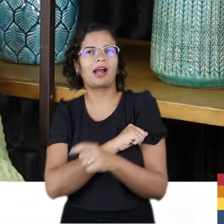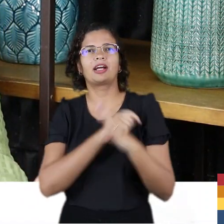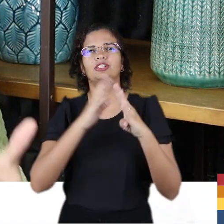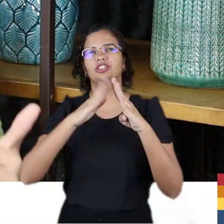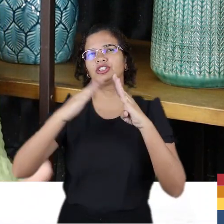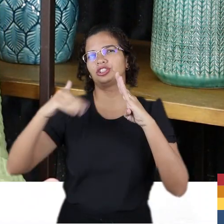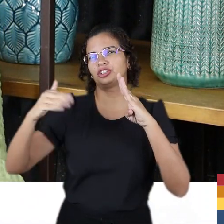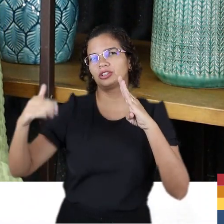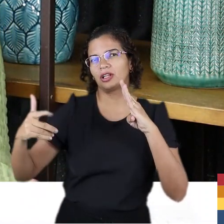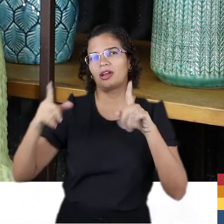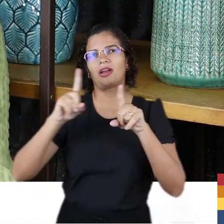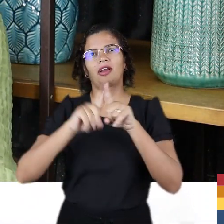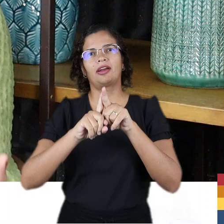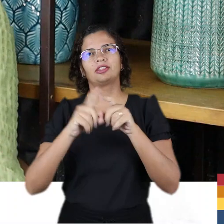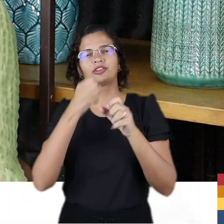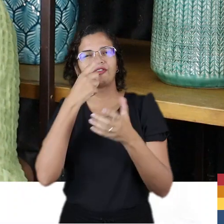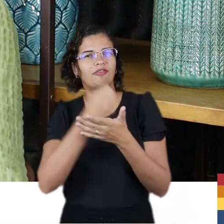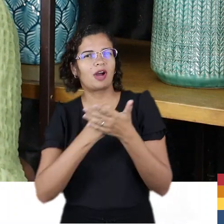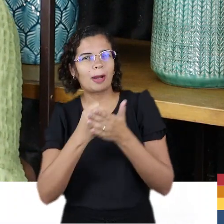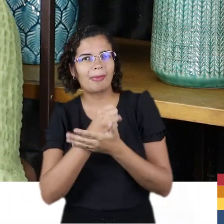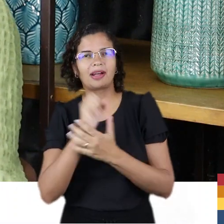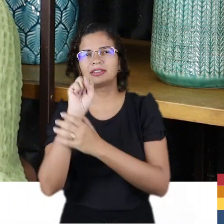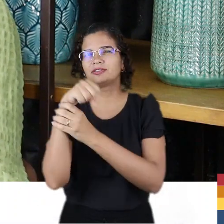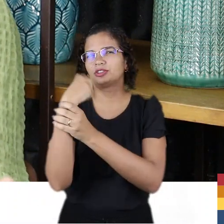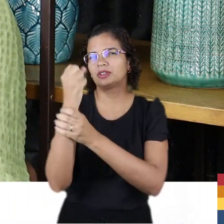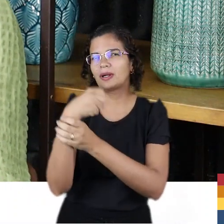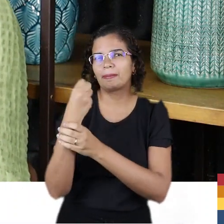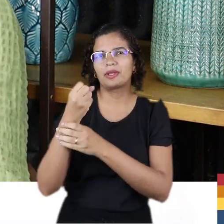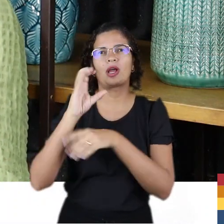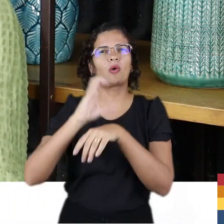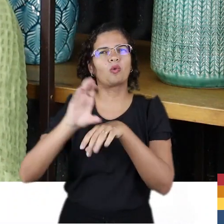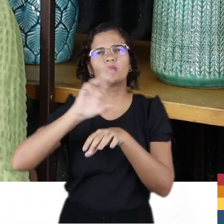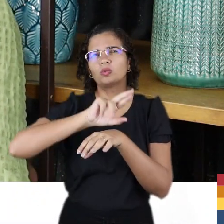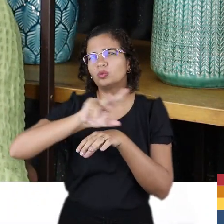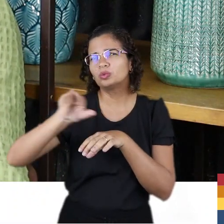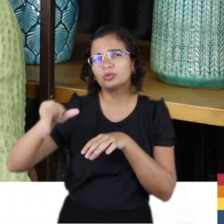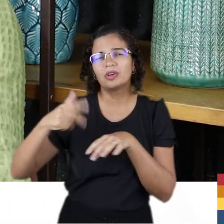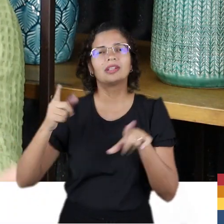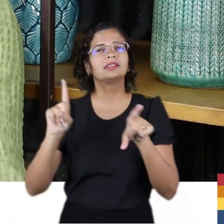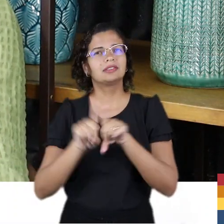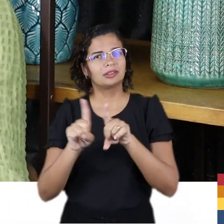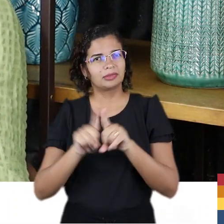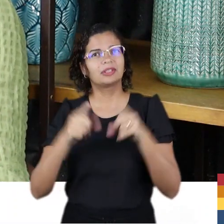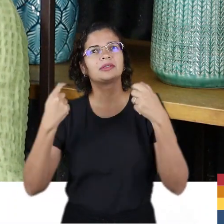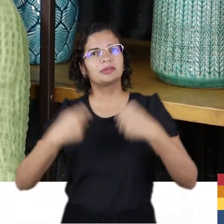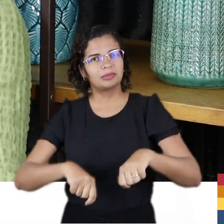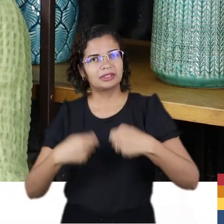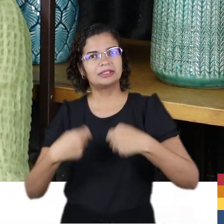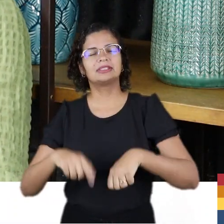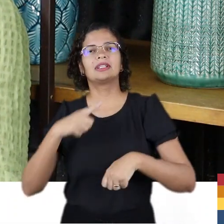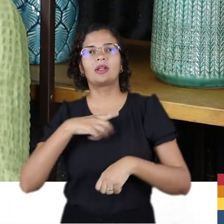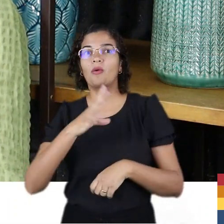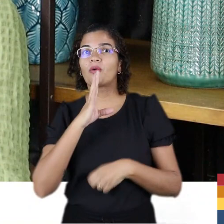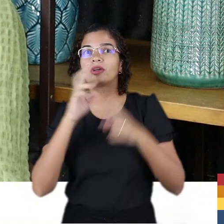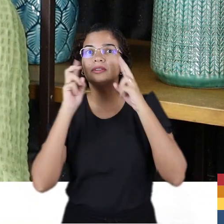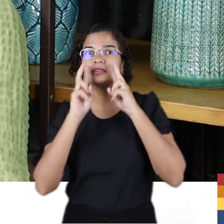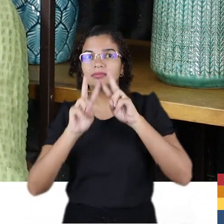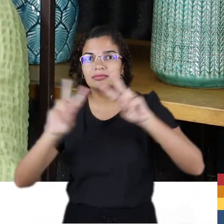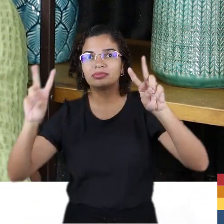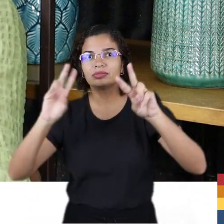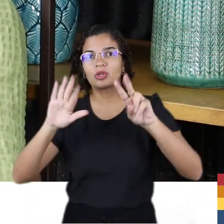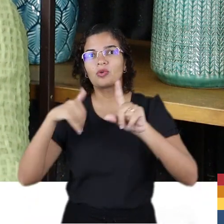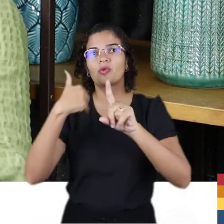área de ciências humanas e linguagem vai agregar ao estudante a possibilidade de contemplar numa perspectiva contextualizada de